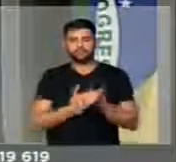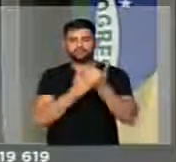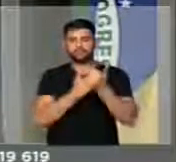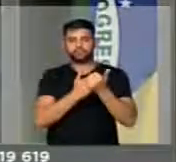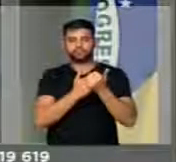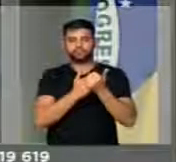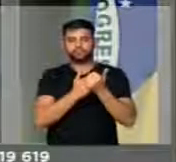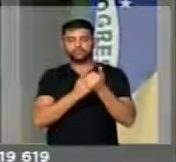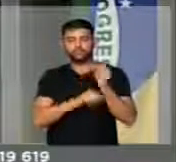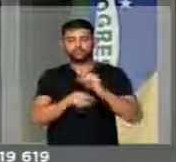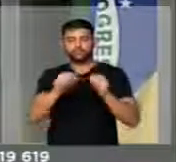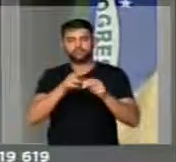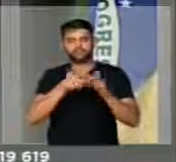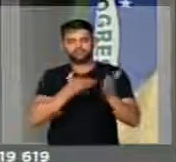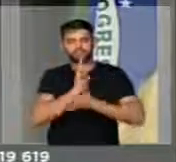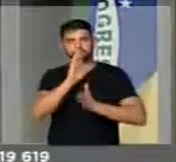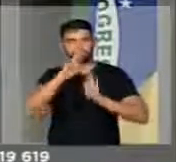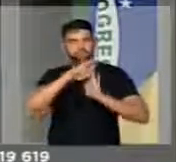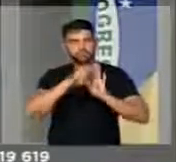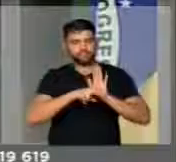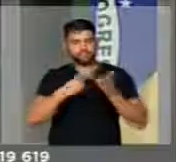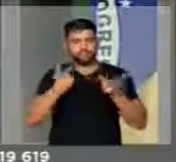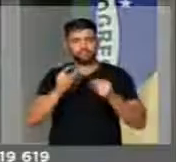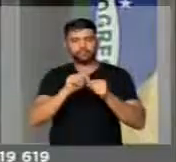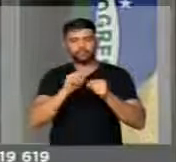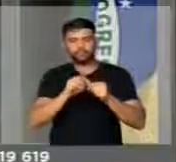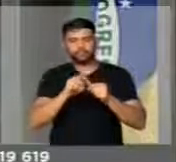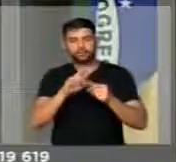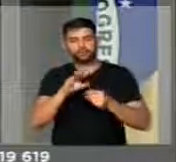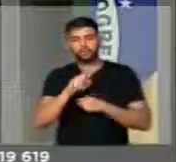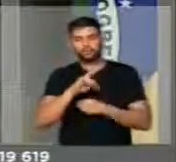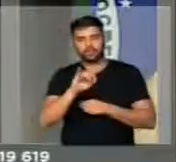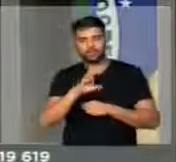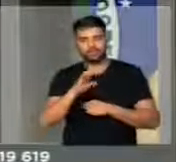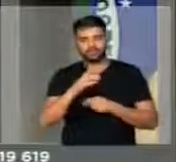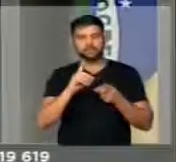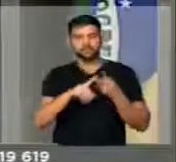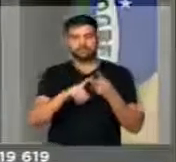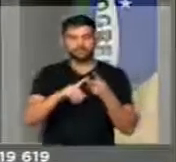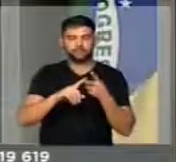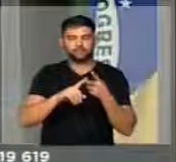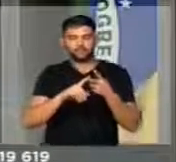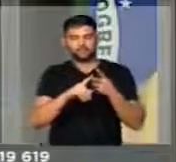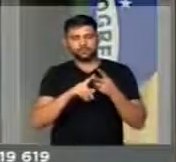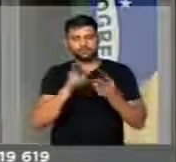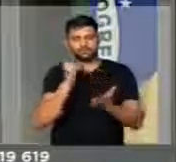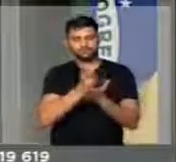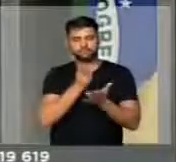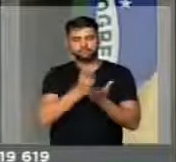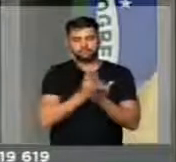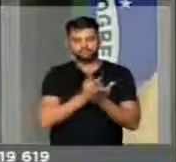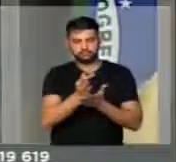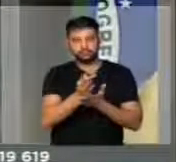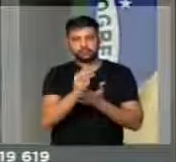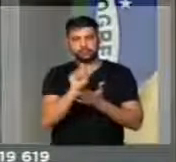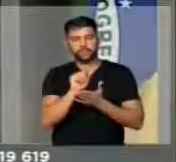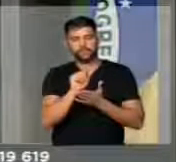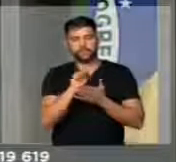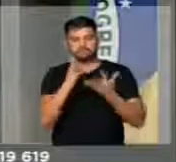contribua com a regulamentação, com a compliance, com a probidade, com